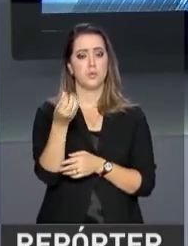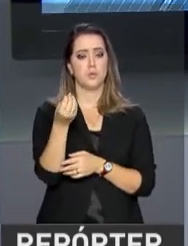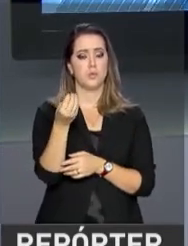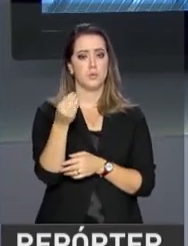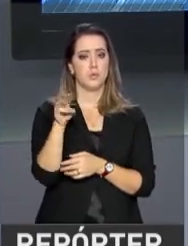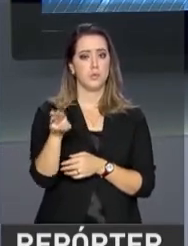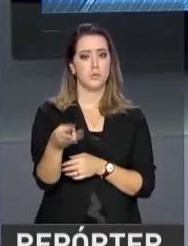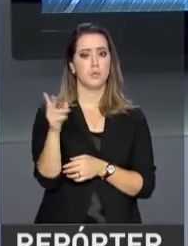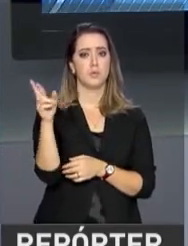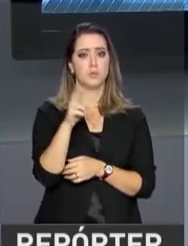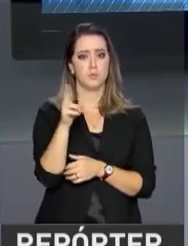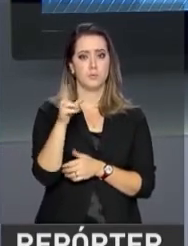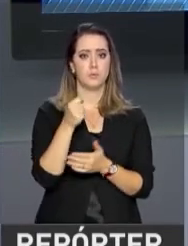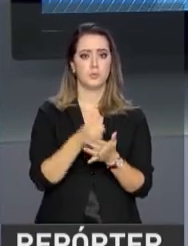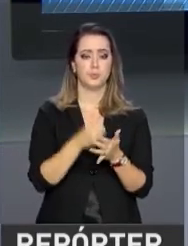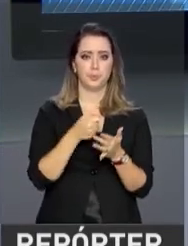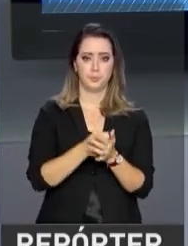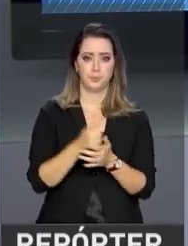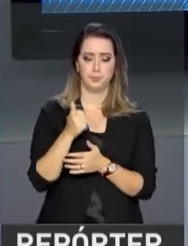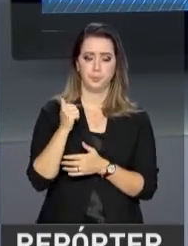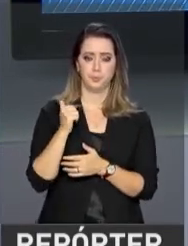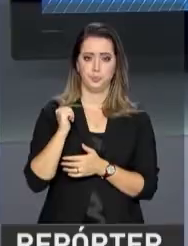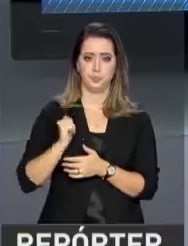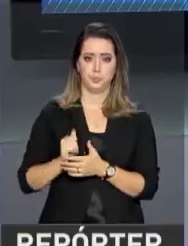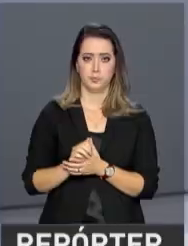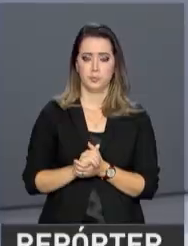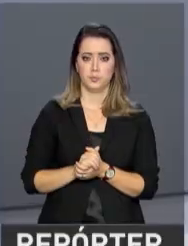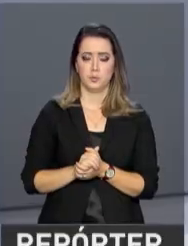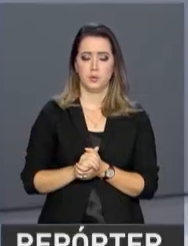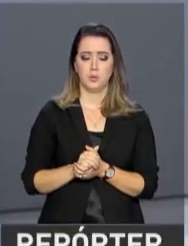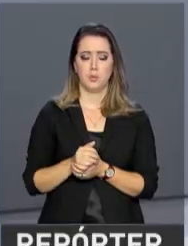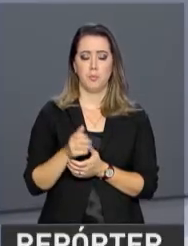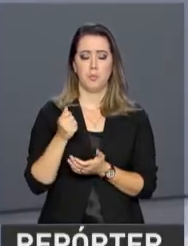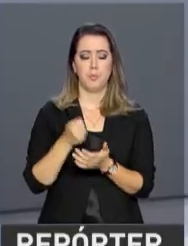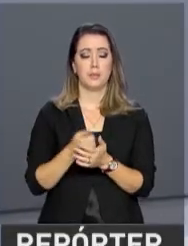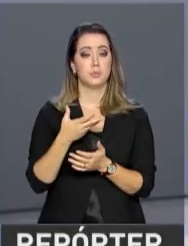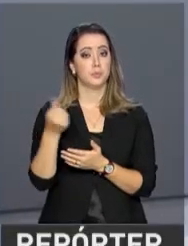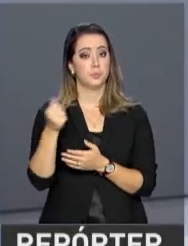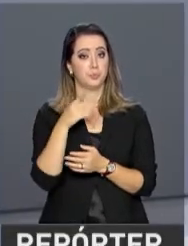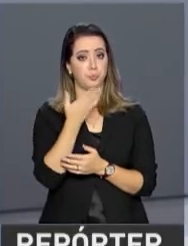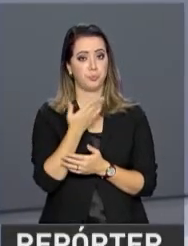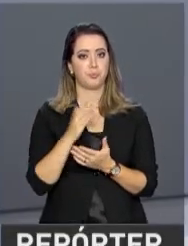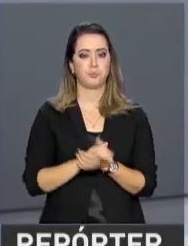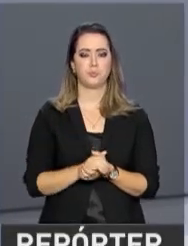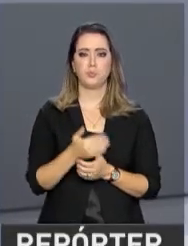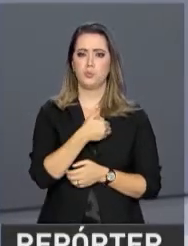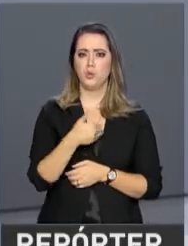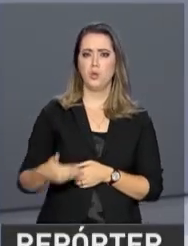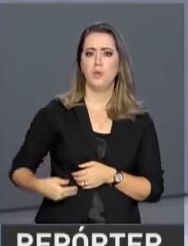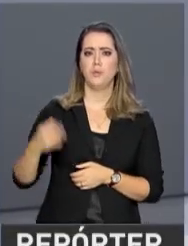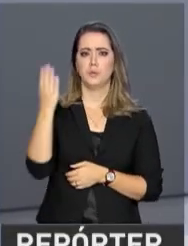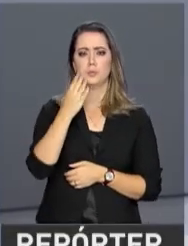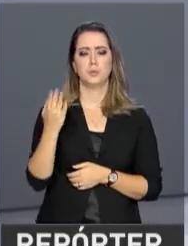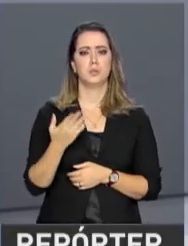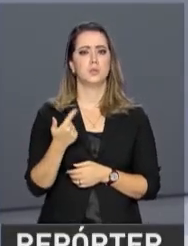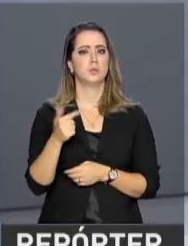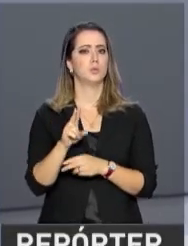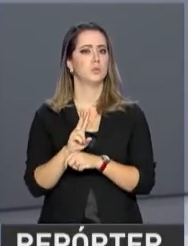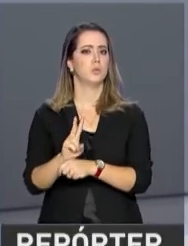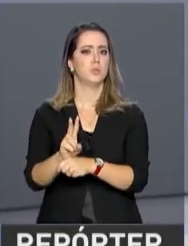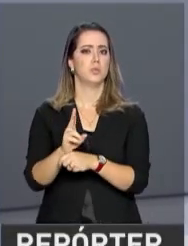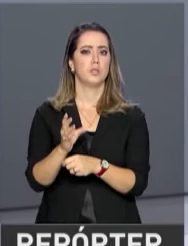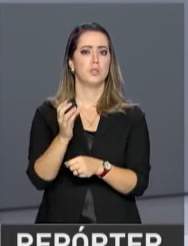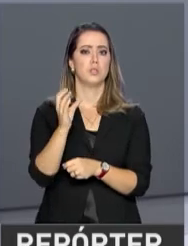milhões de reais para o pagamento dos benefícios o governo brasileiro decidiu não aplicar medidas de proteção ao